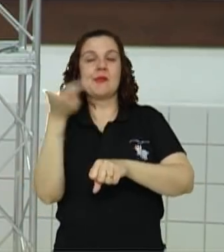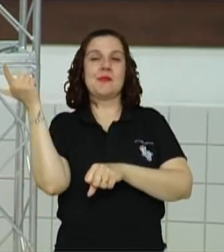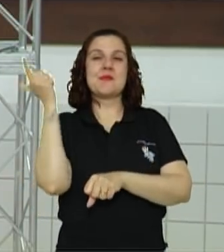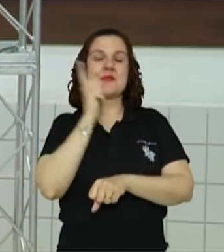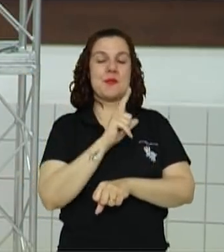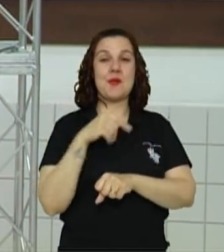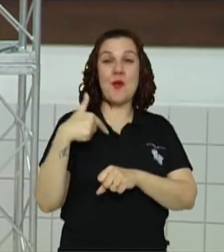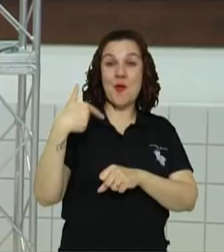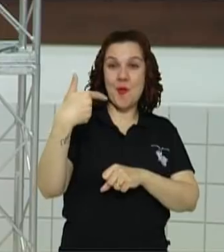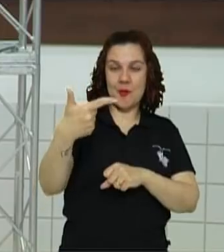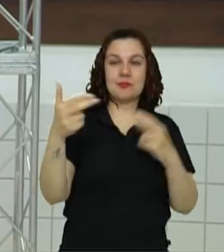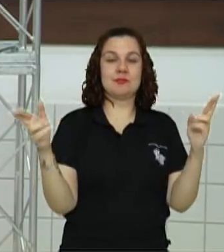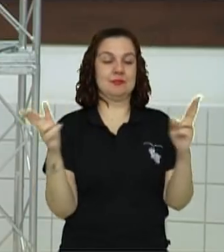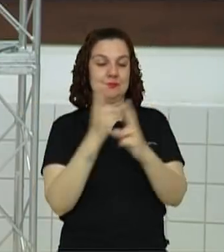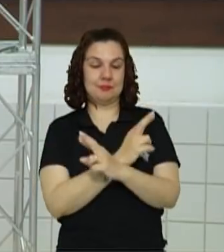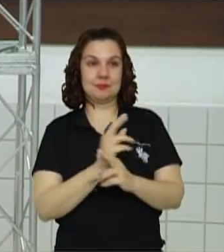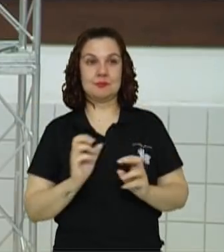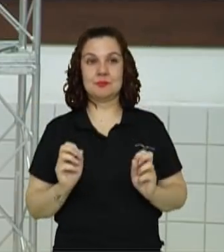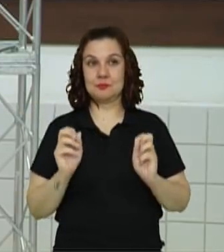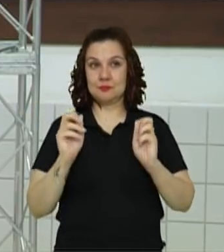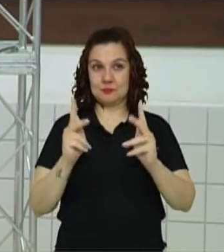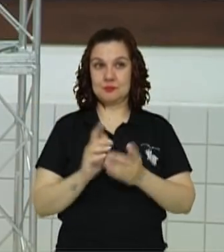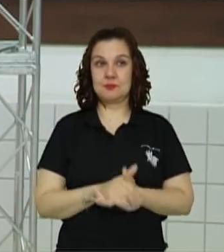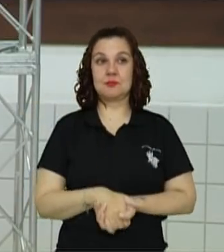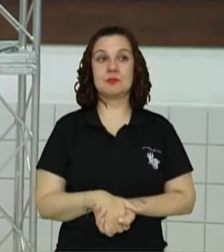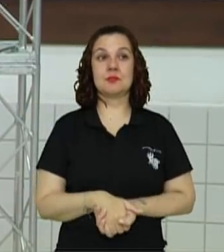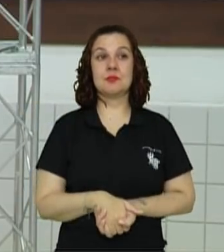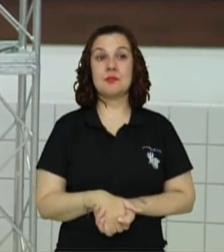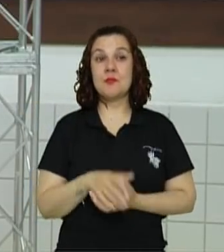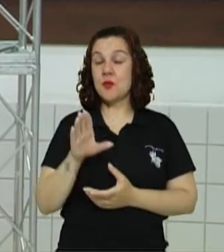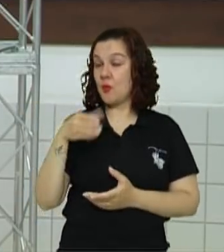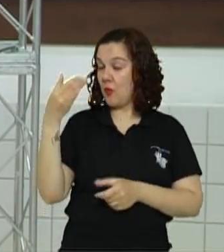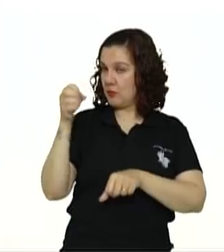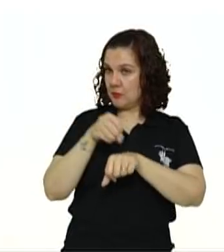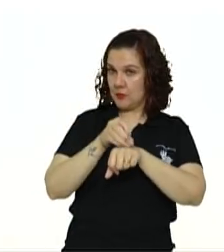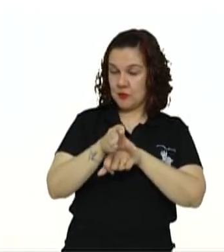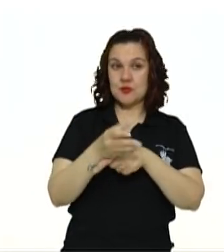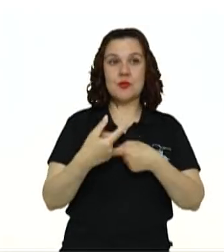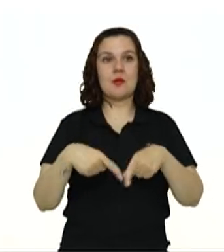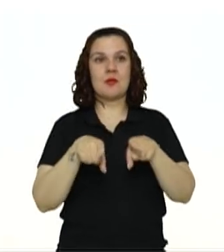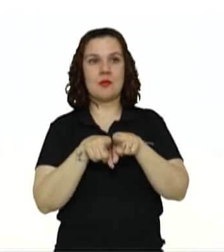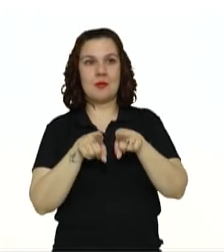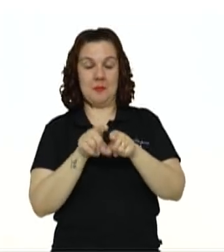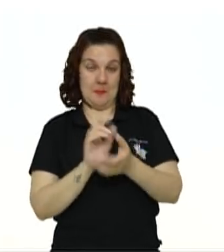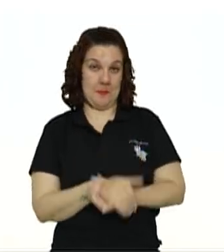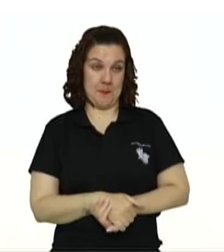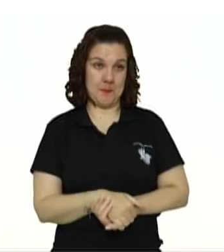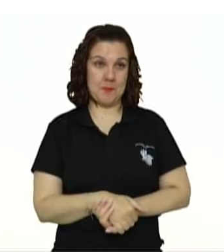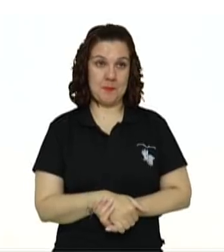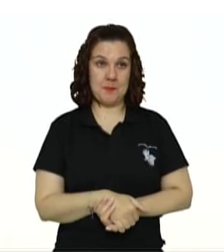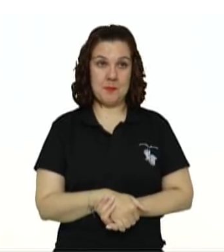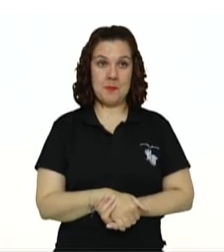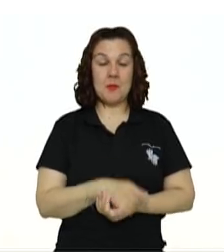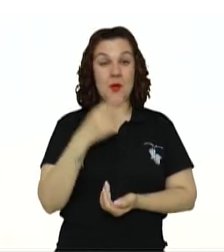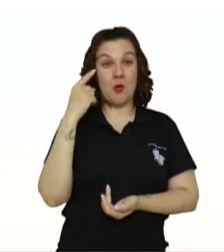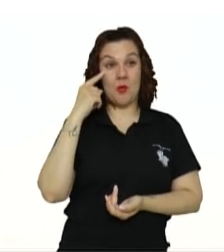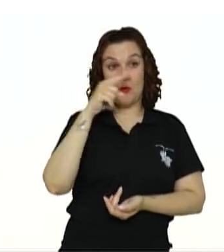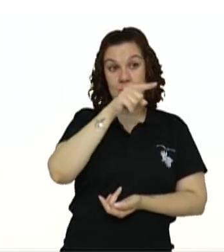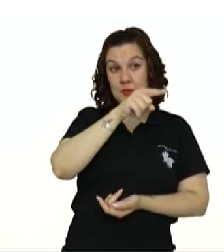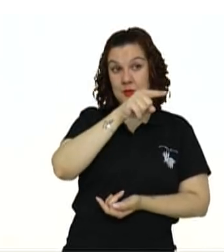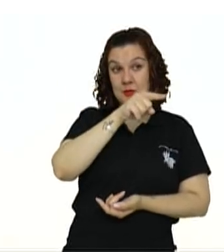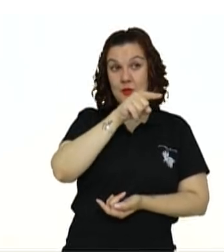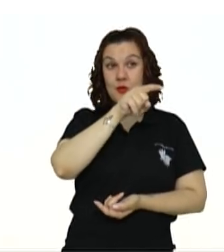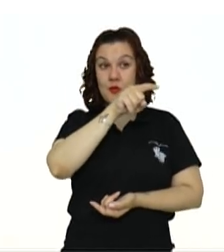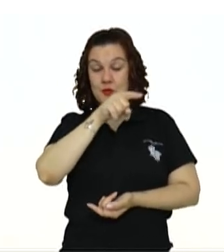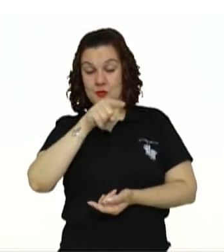estabelecer outras relações também. Então veja aqui, qual que é a dica para esse exercício. Na mesma reta eu tenho o